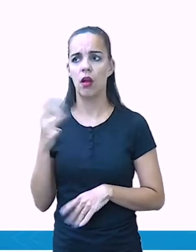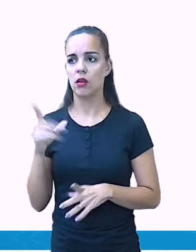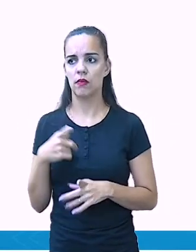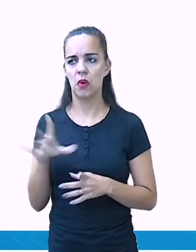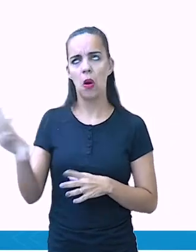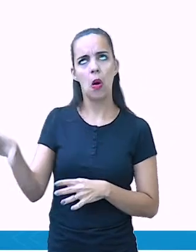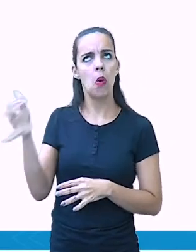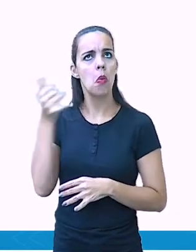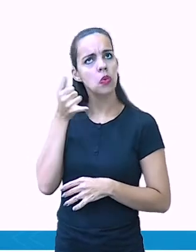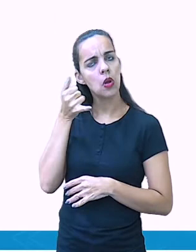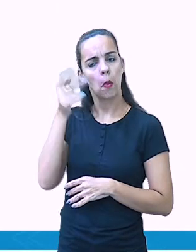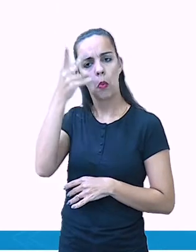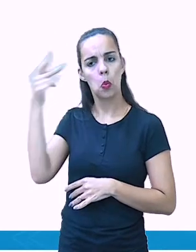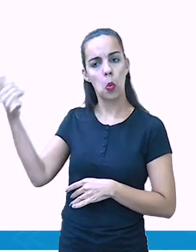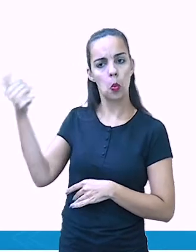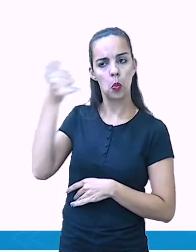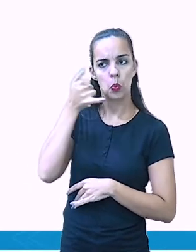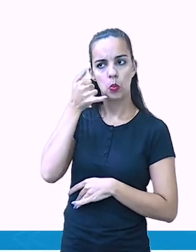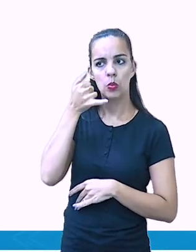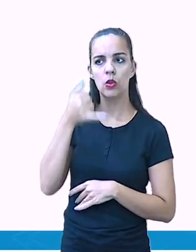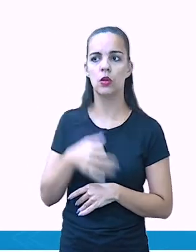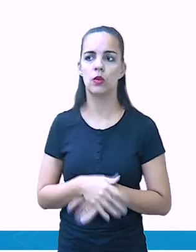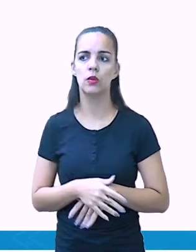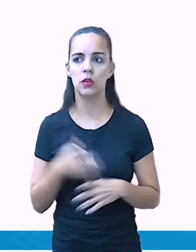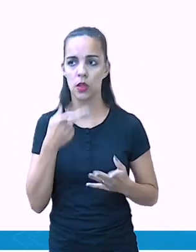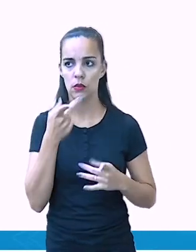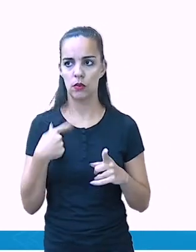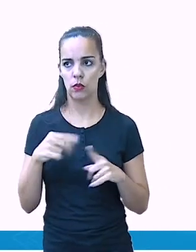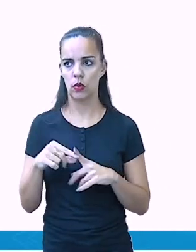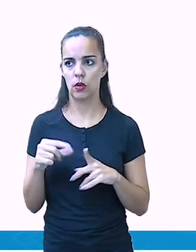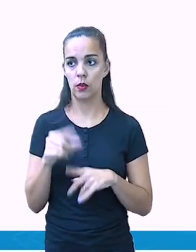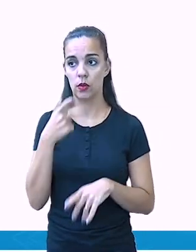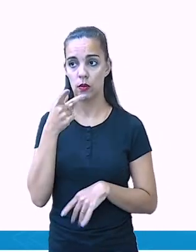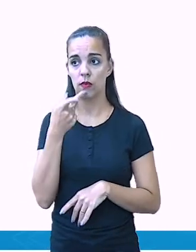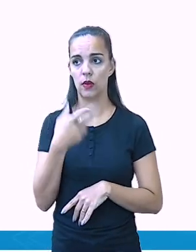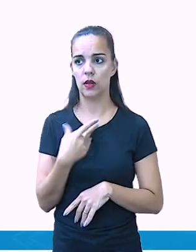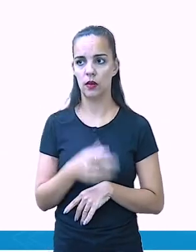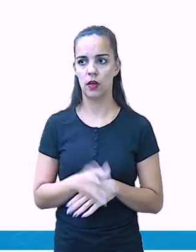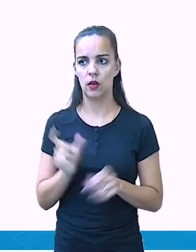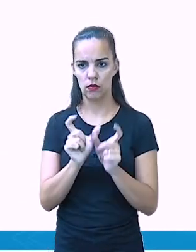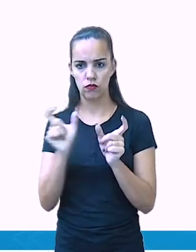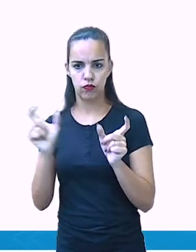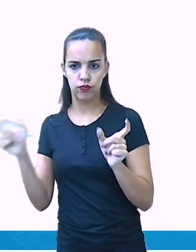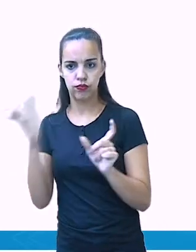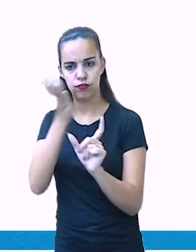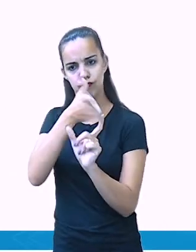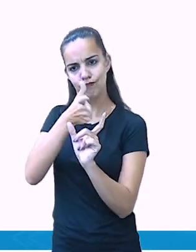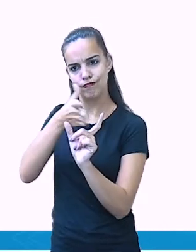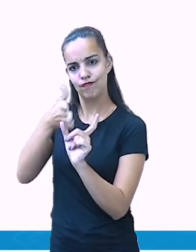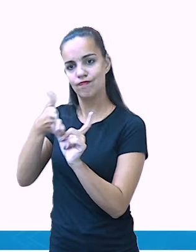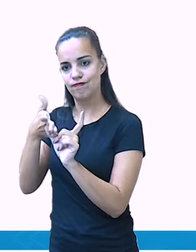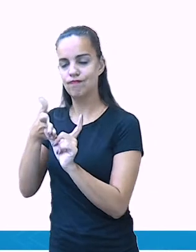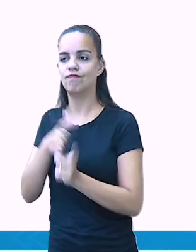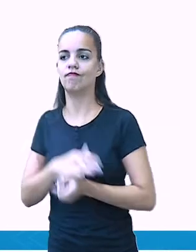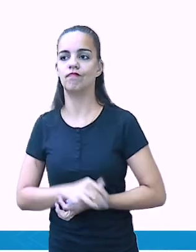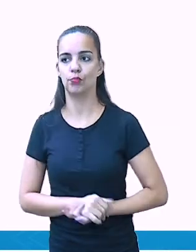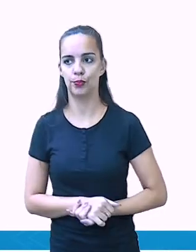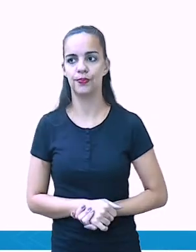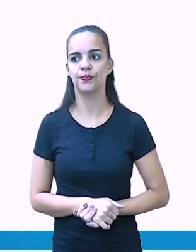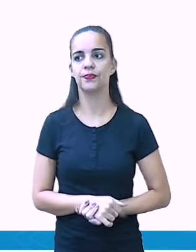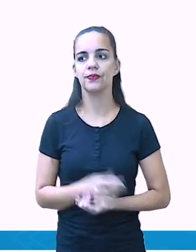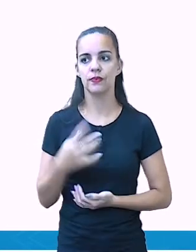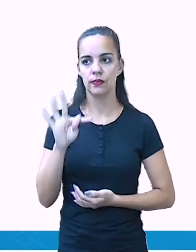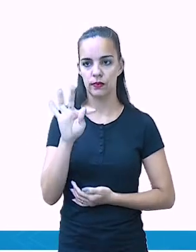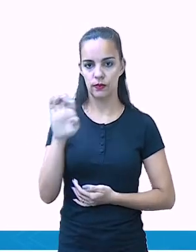um telefonema. Então, vamos pegar a palavra telefonema e separar essa palavra em sílabas. Vamos